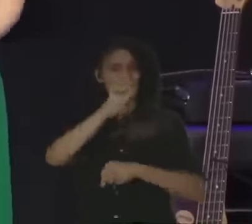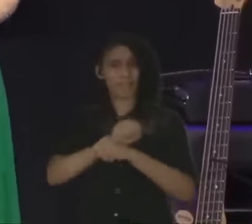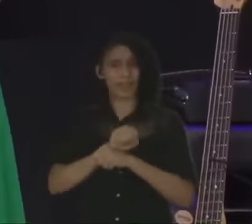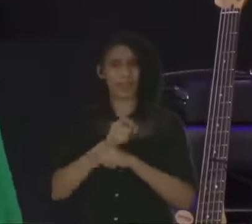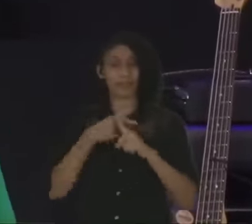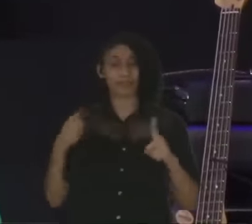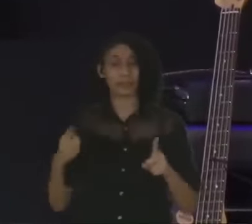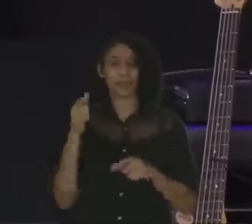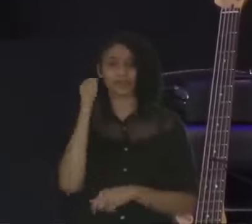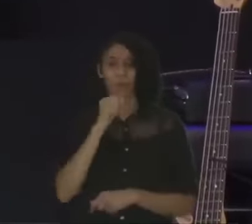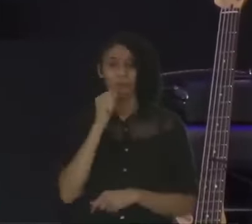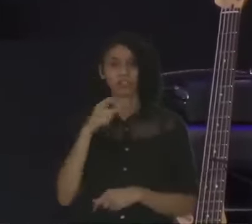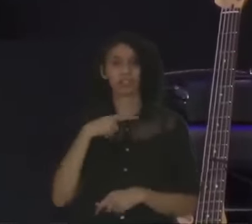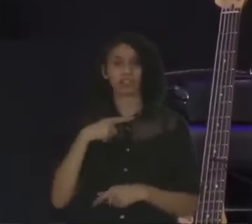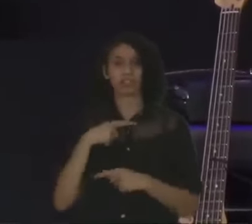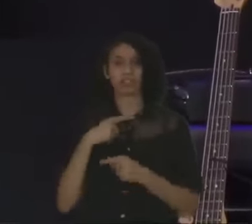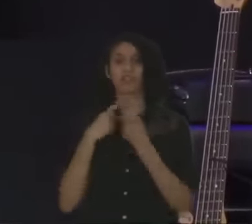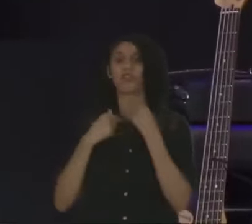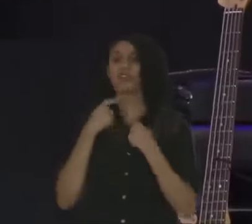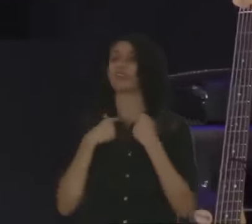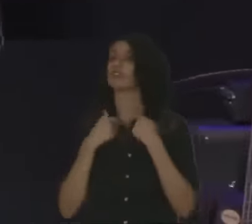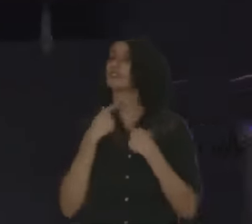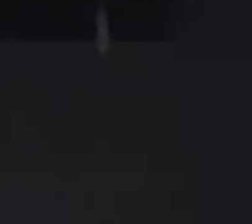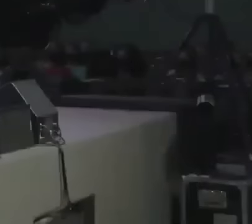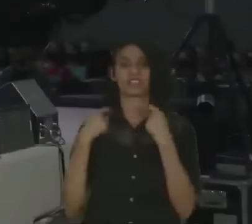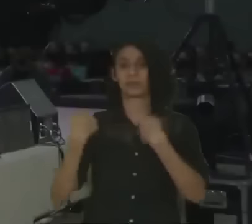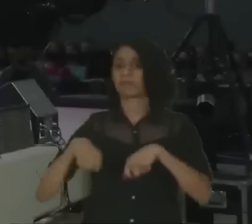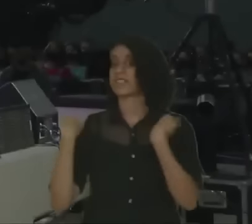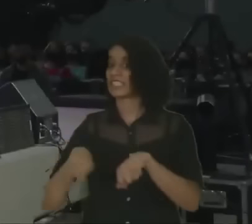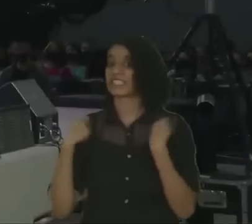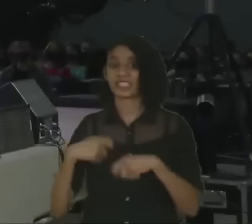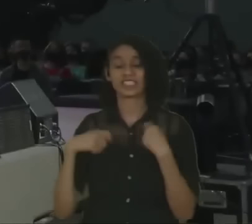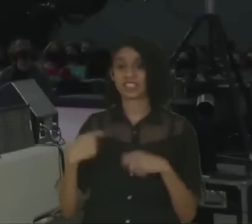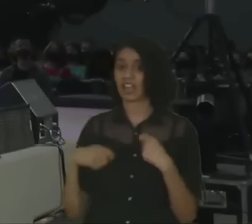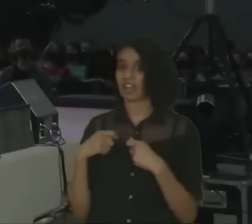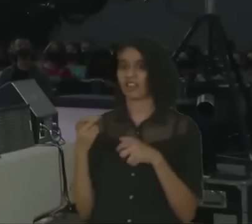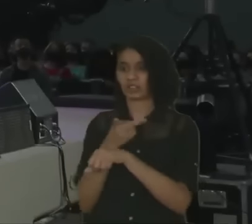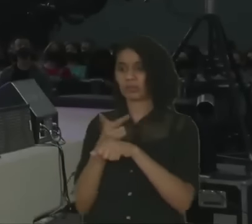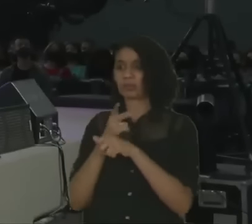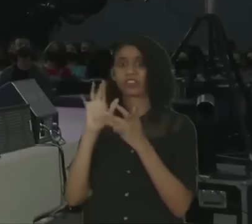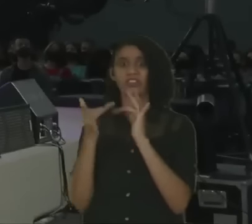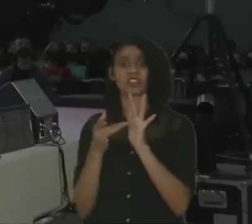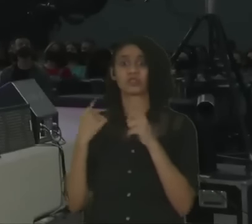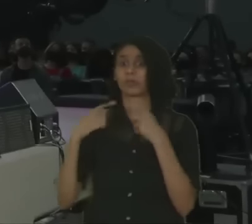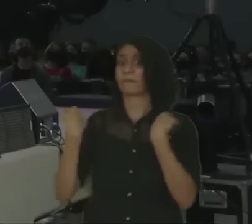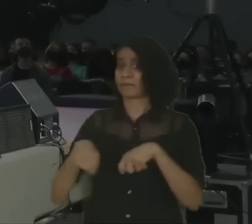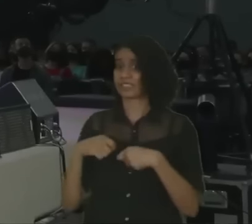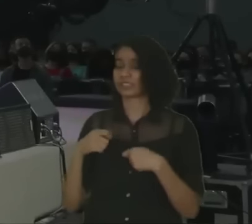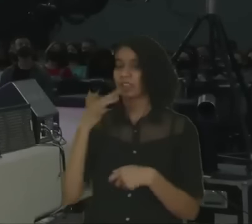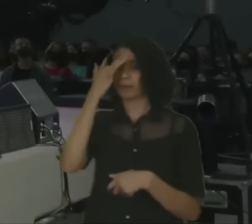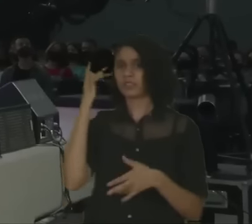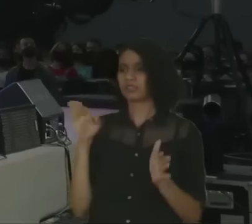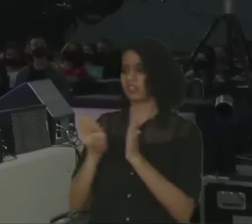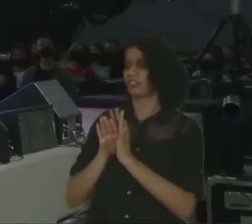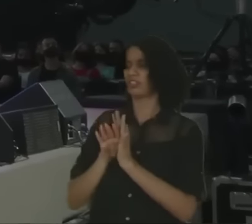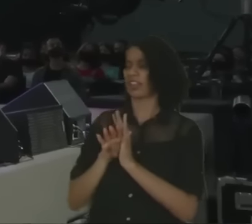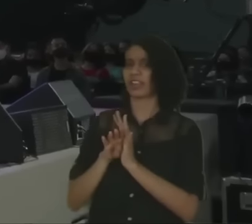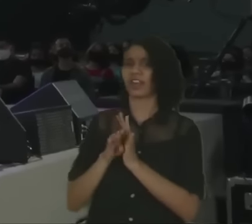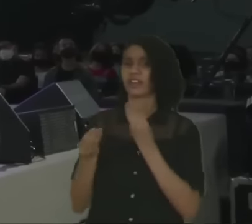tinha uma necessidade porque ela estava buscando Jesus por uma necessidade quando vinha um era mesmo que ela dizia assim olha